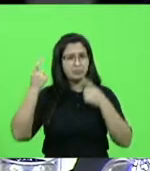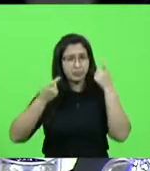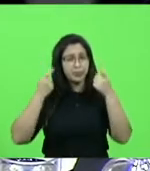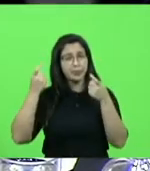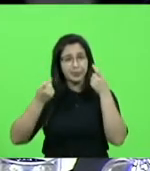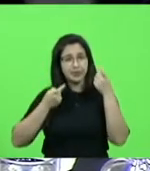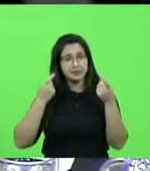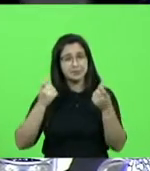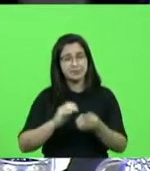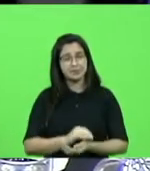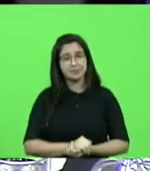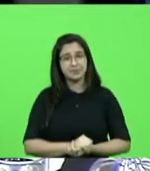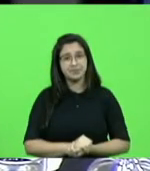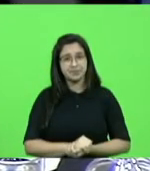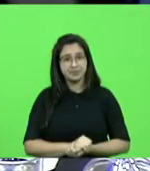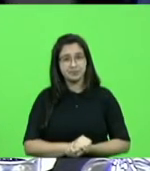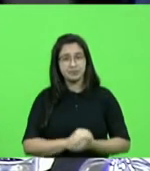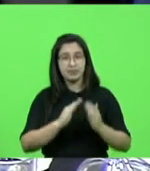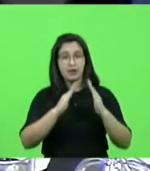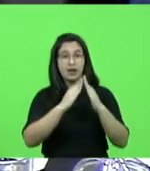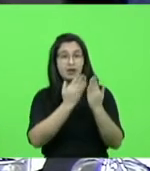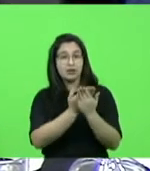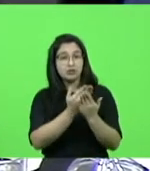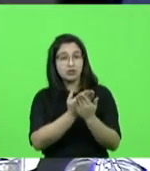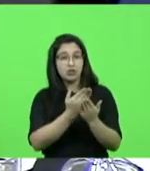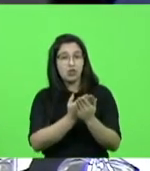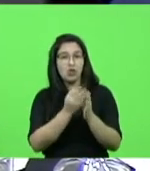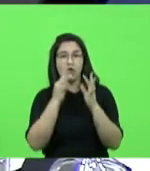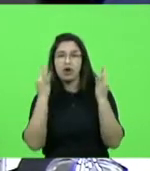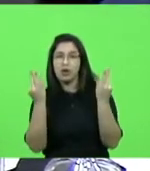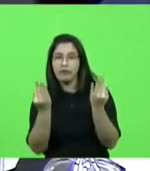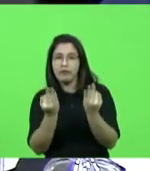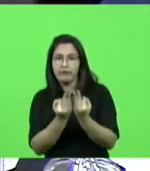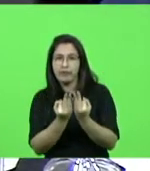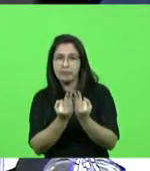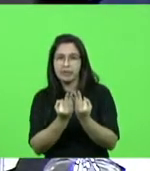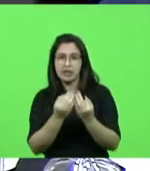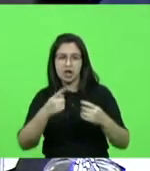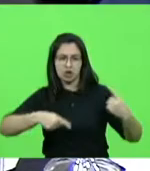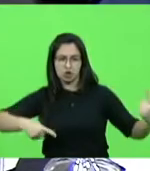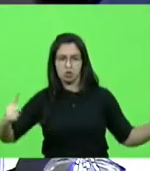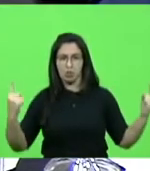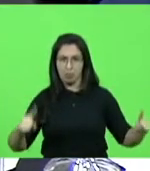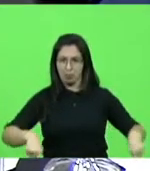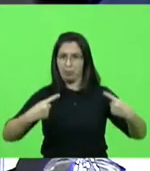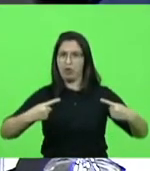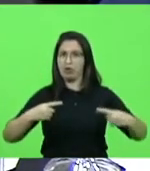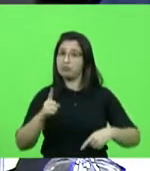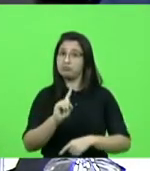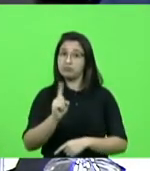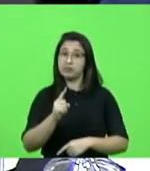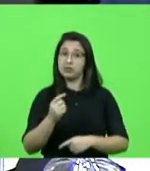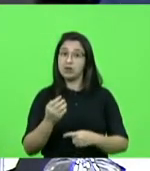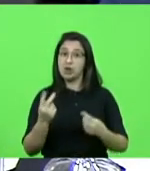E veja que escola e família não é concorrente. Escola e família